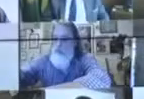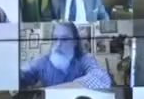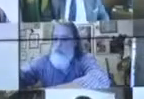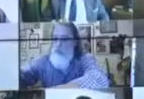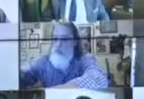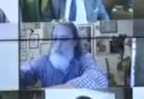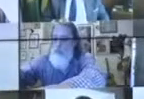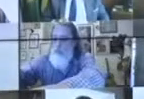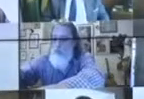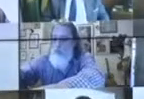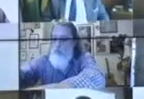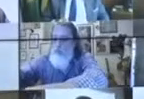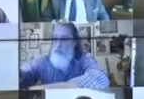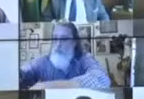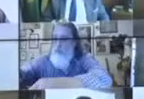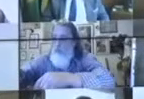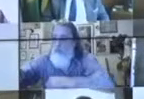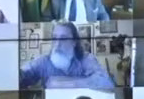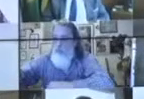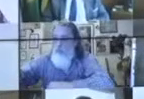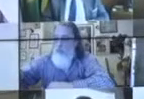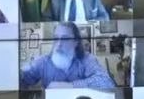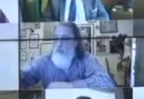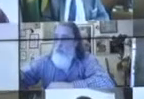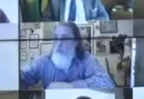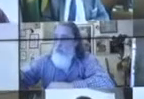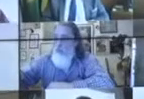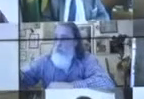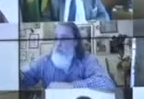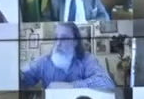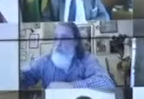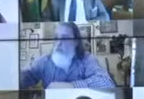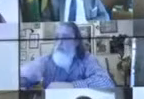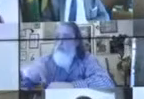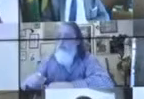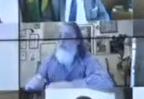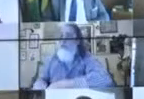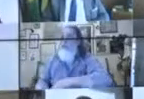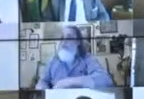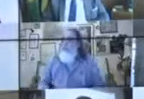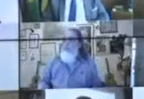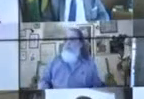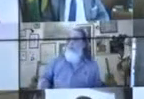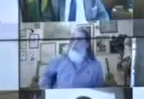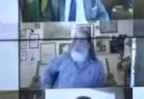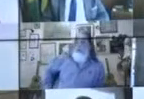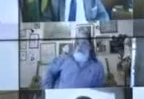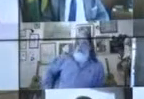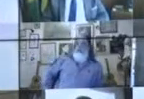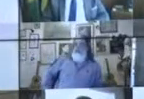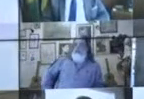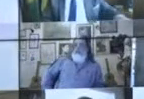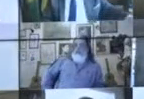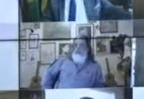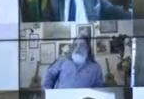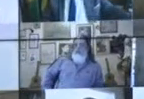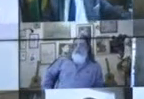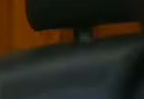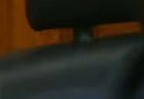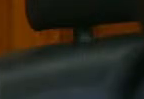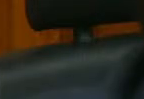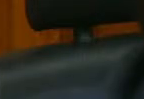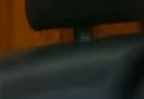Menzi, Sérgio Pérez, Partido Liberal, Ayrton Lima, Paparico Bach, Democratas, Dr. Tiago Duarte, Eric